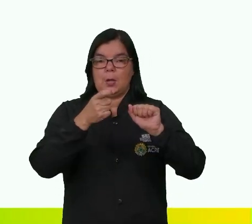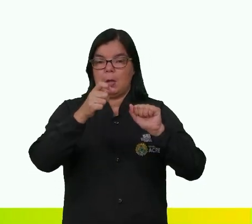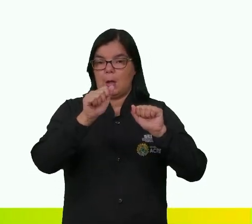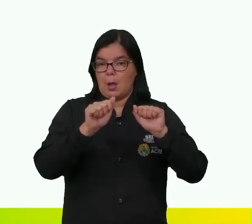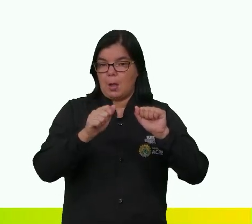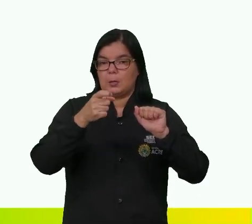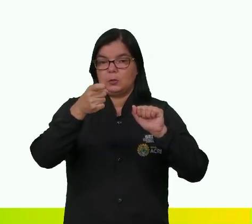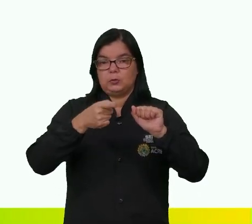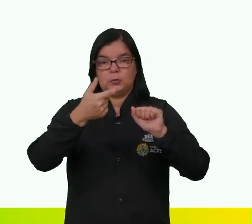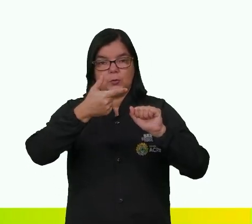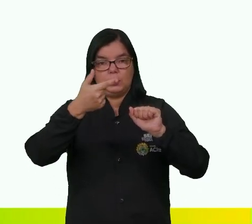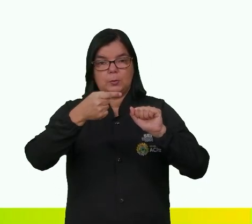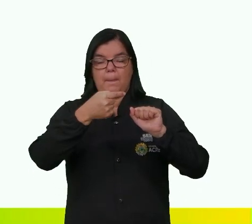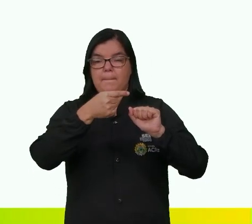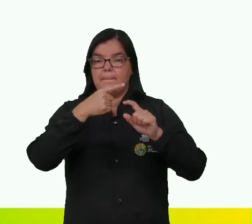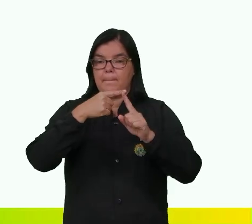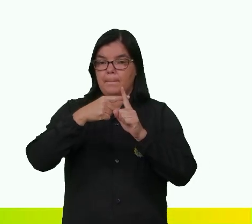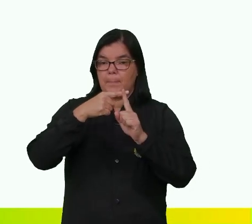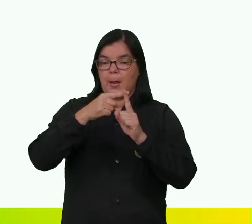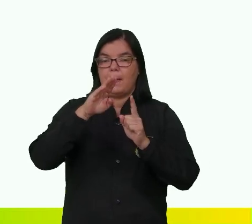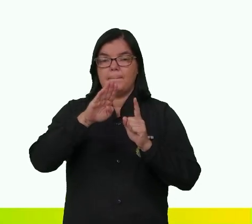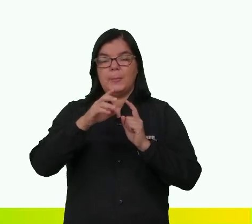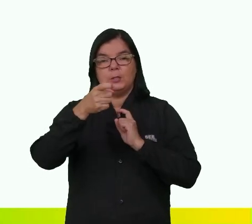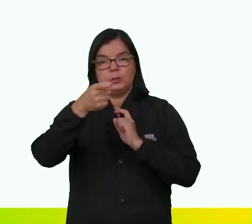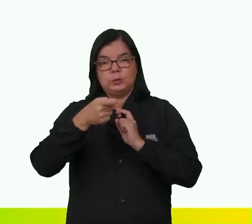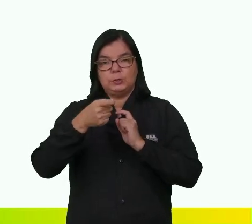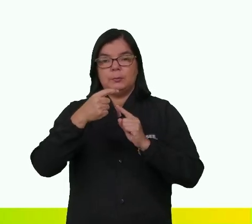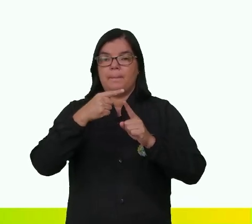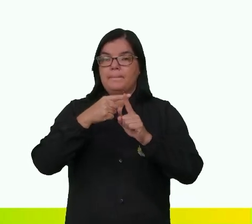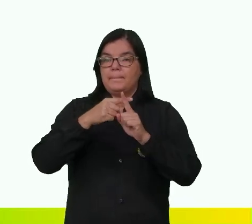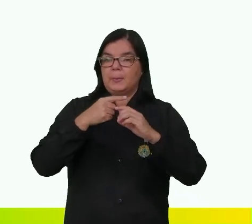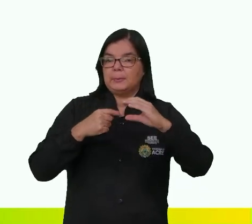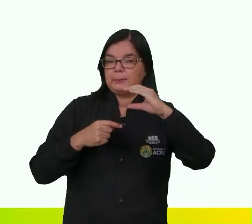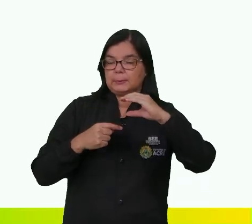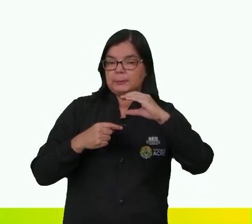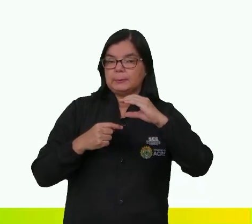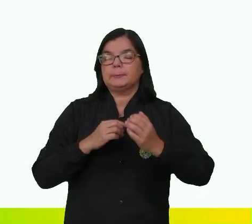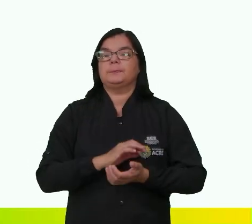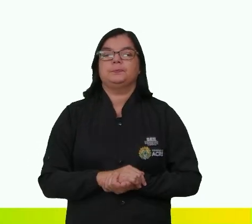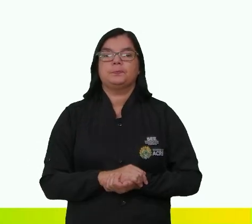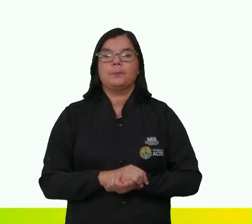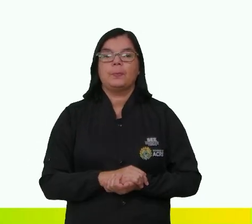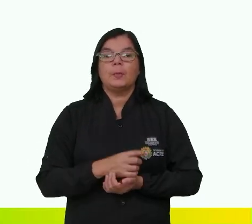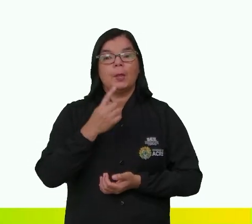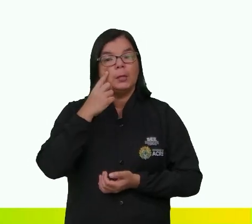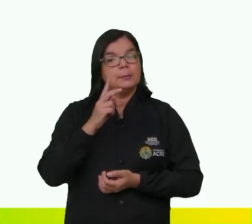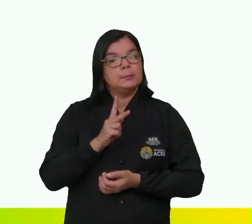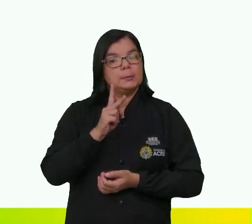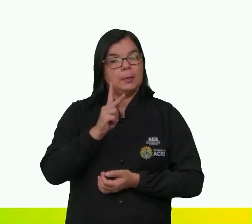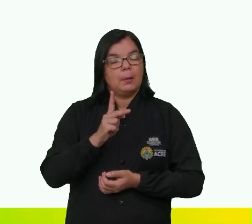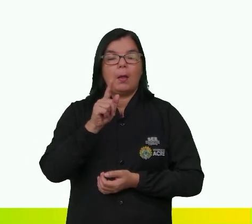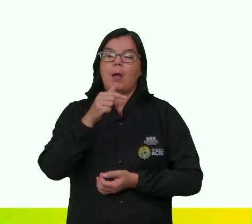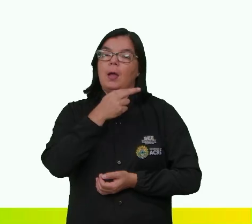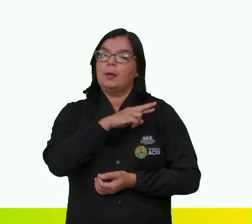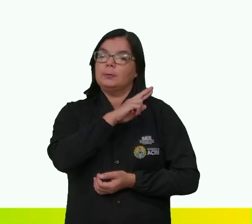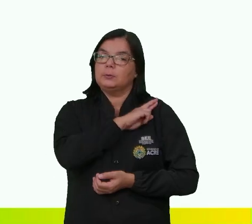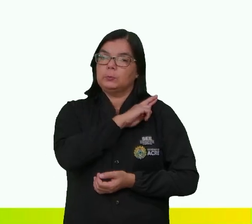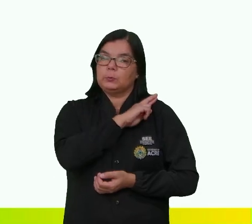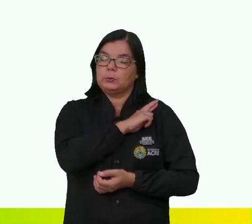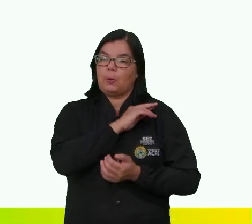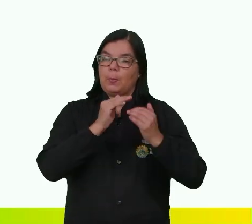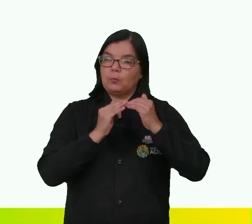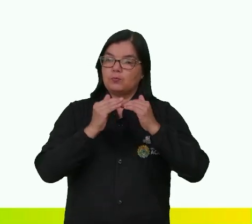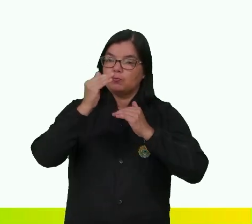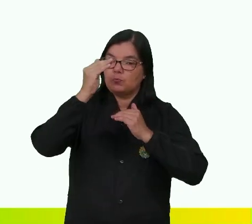ax² mais bx mais c. Esse k aqui, naturalmente, ele vai ser o responsável por subir e